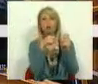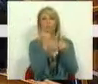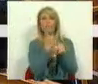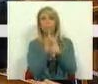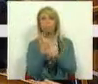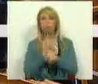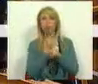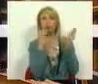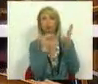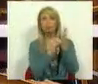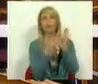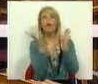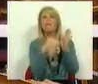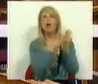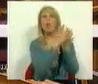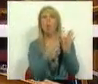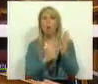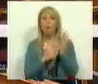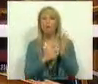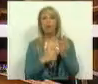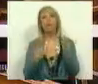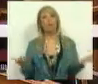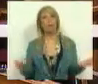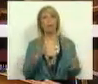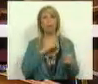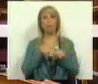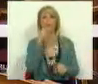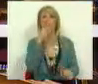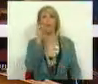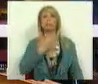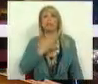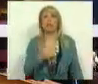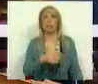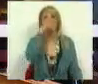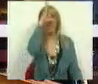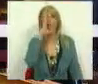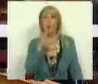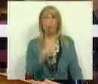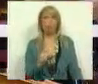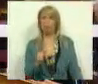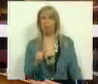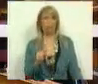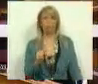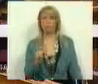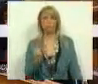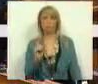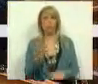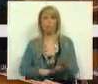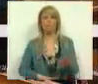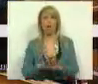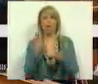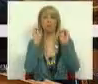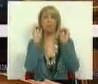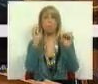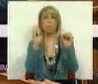Ora, senhores deputados do CDS, o Governo não procede a nenhuma identificação